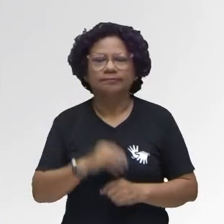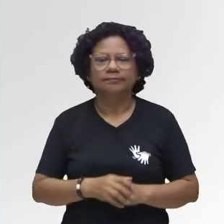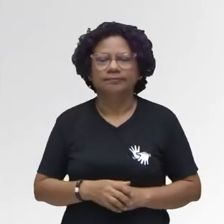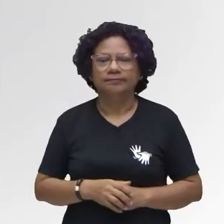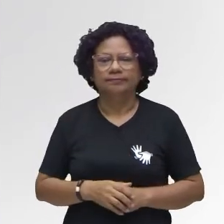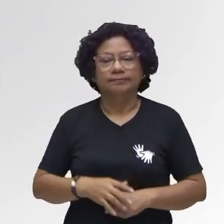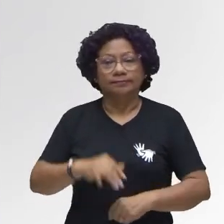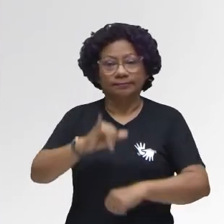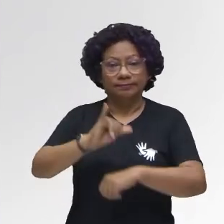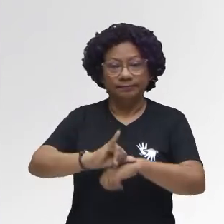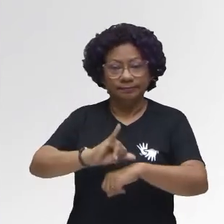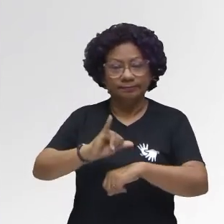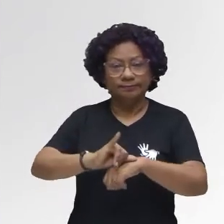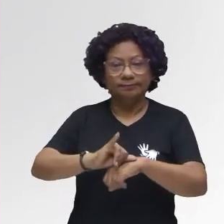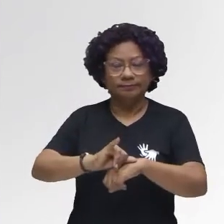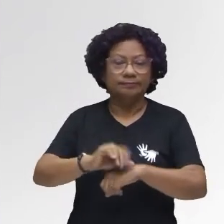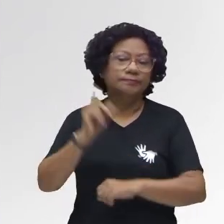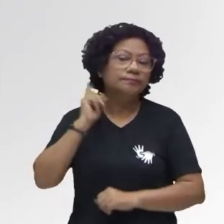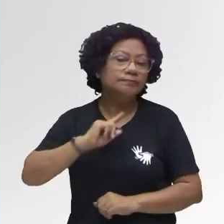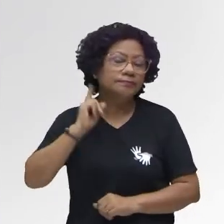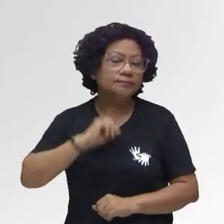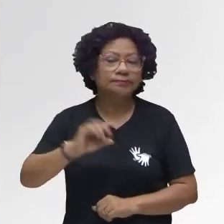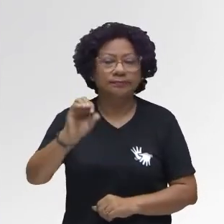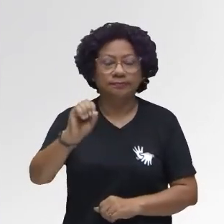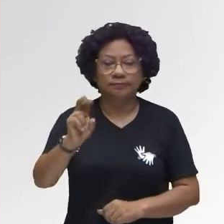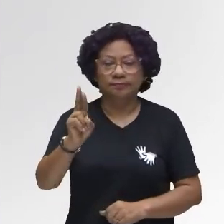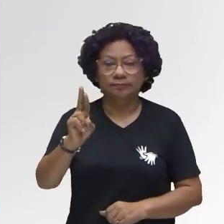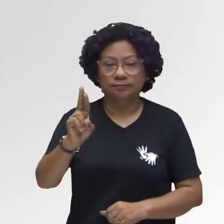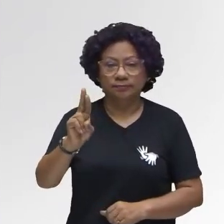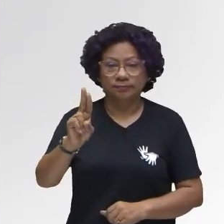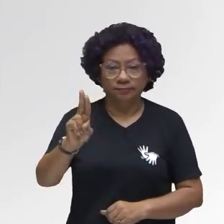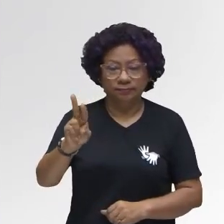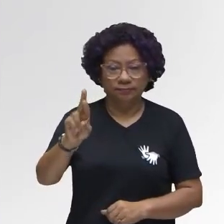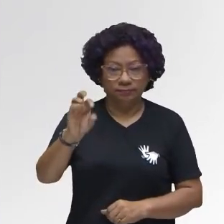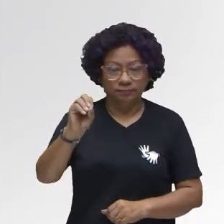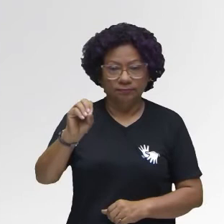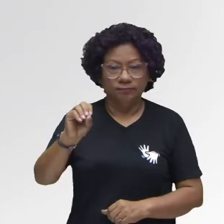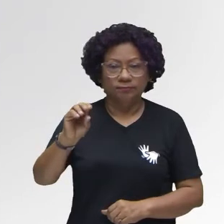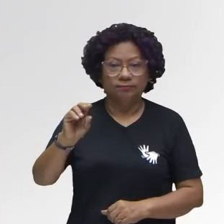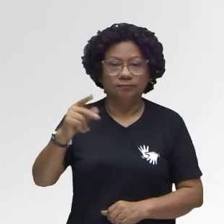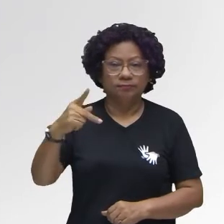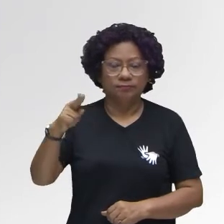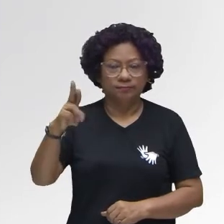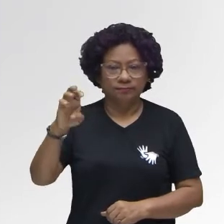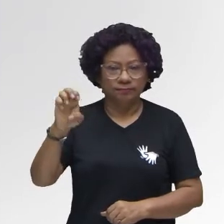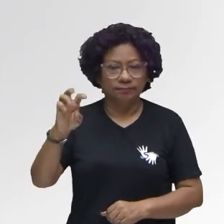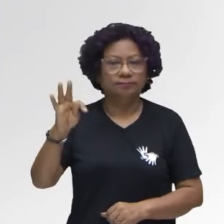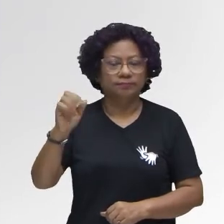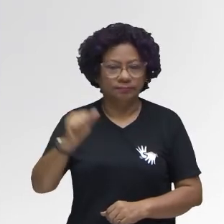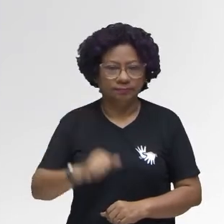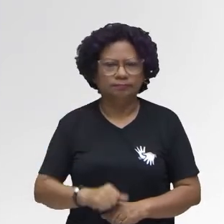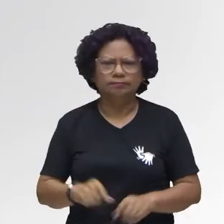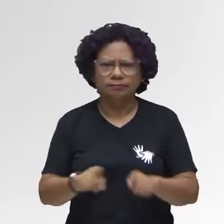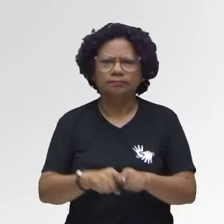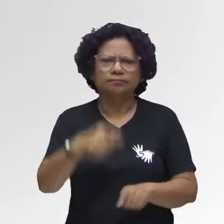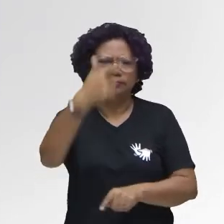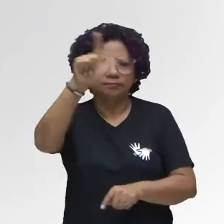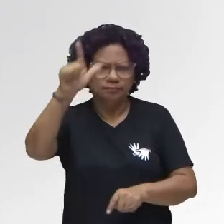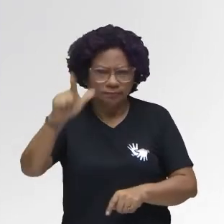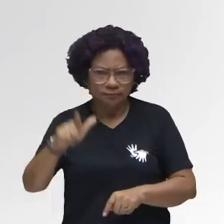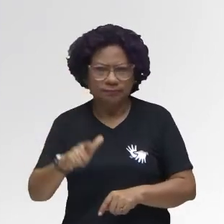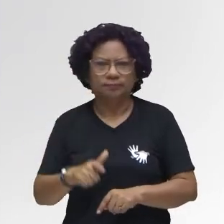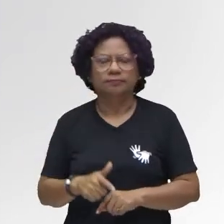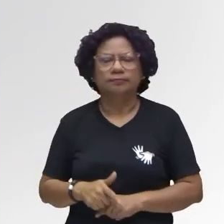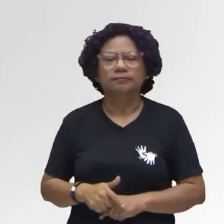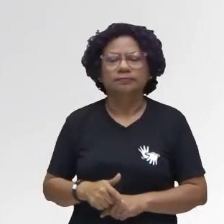fica localizada em Minas Gerais, mas outros núcleos urbanos surgiram tanto em Mato Grosso quanto em Goiás. Lembrando